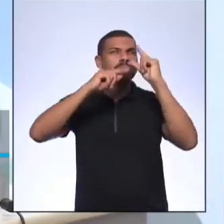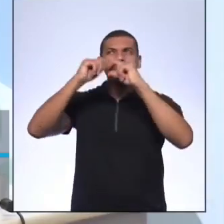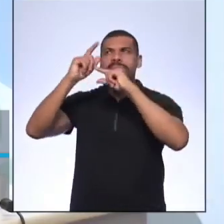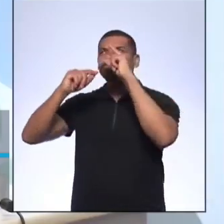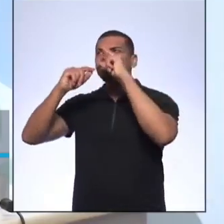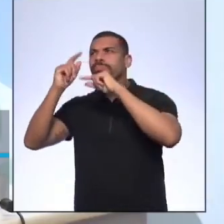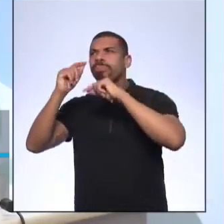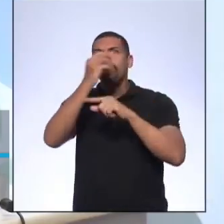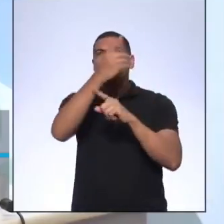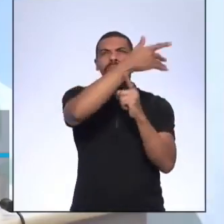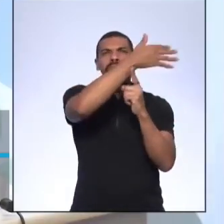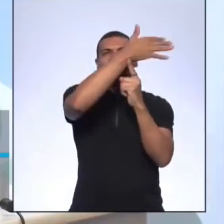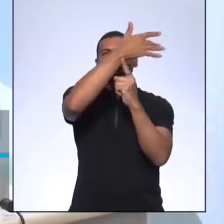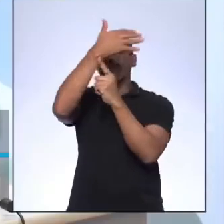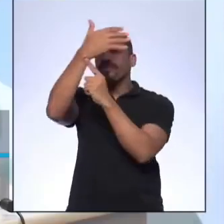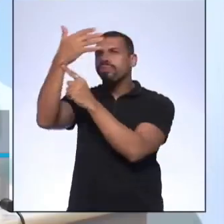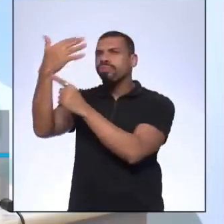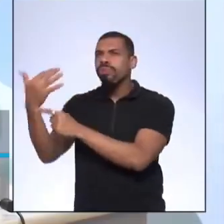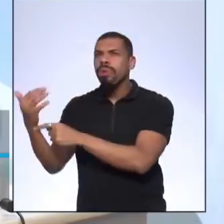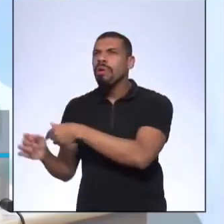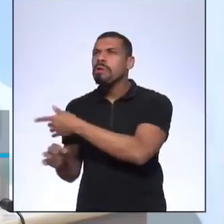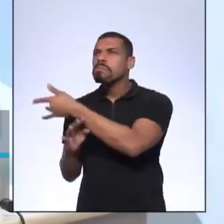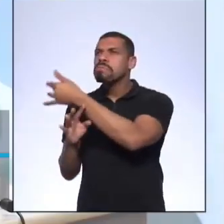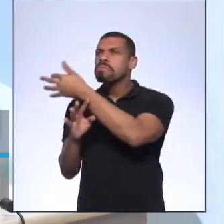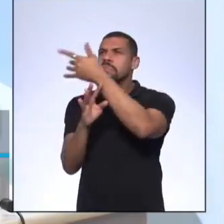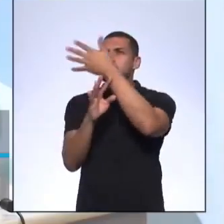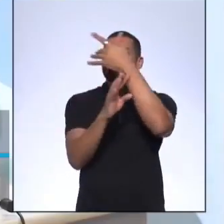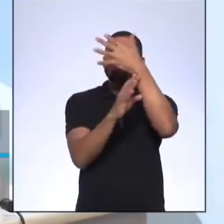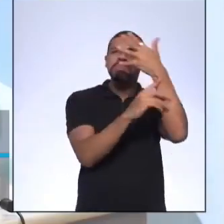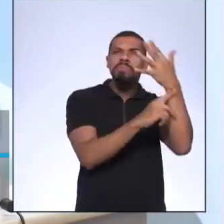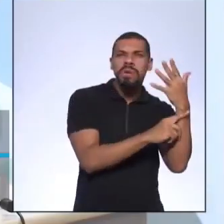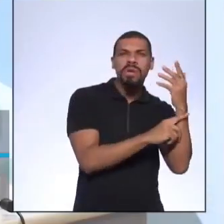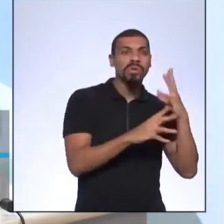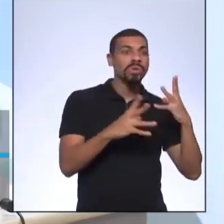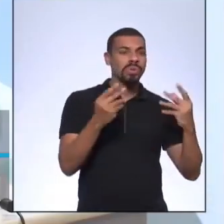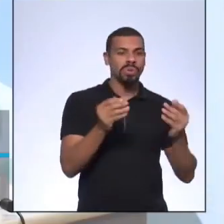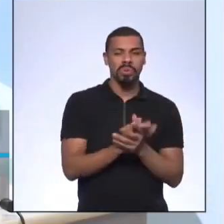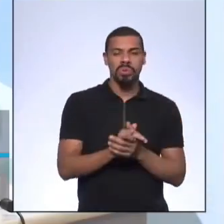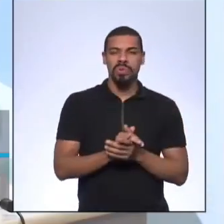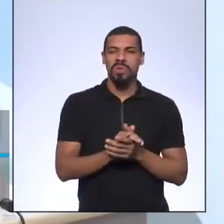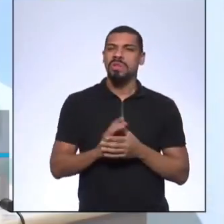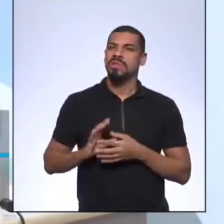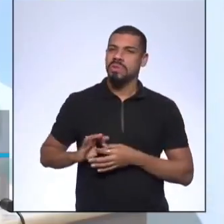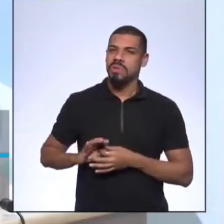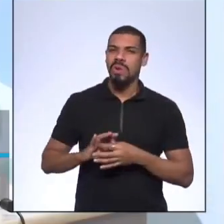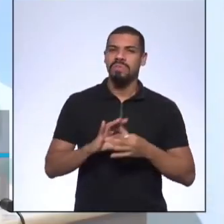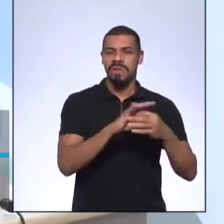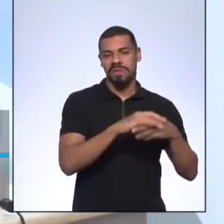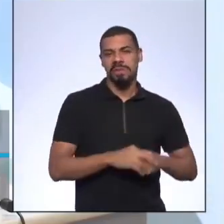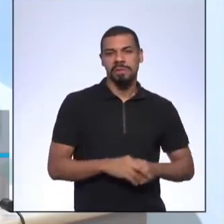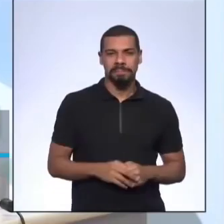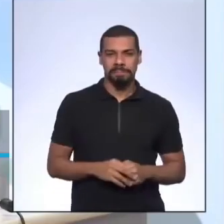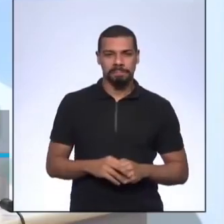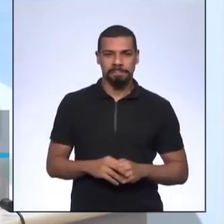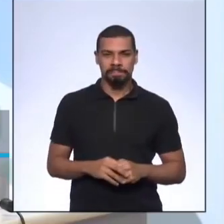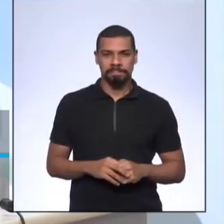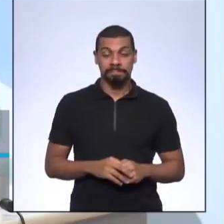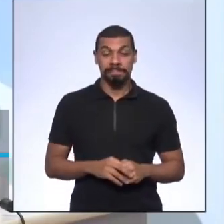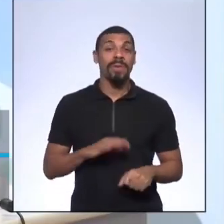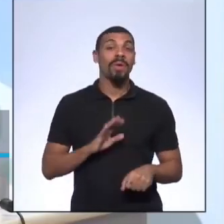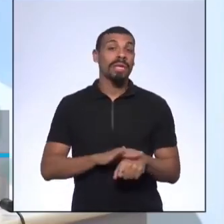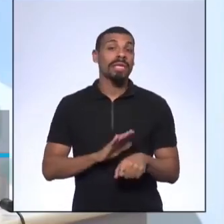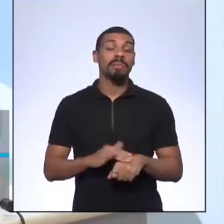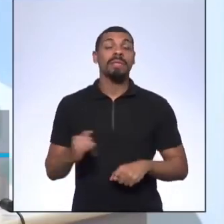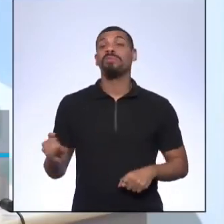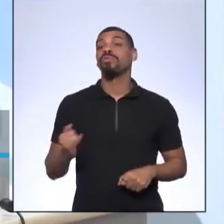astros, coisas que já vinham, né, professor, de milênios anteriores a esse contexto, né? Então, olha só, gente, é muito